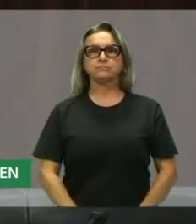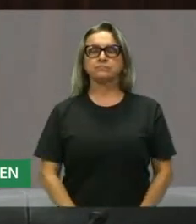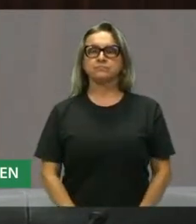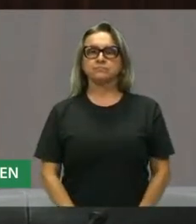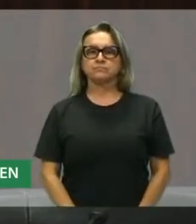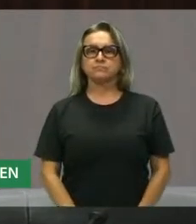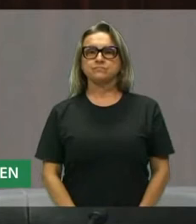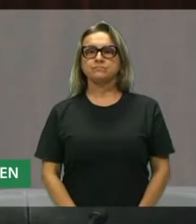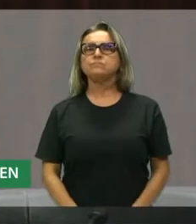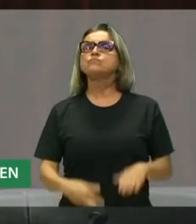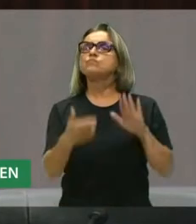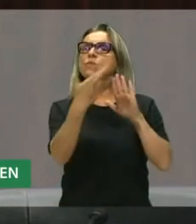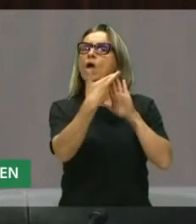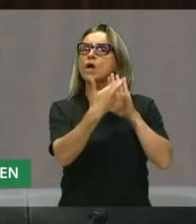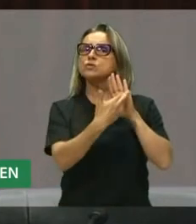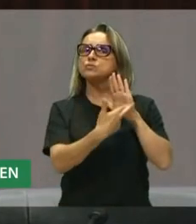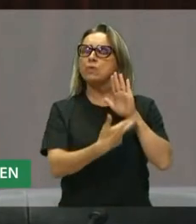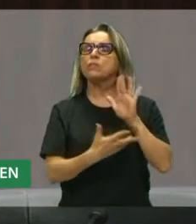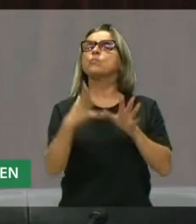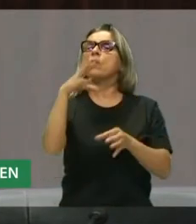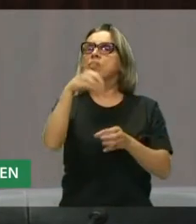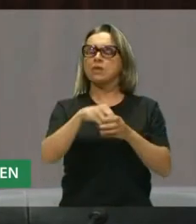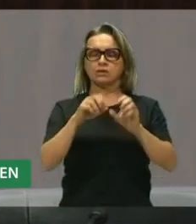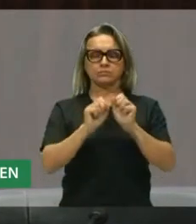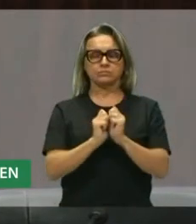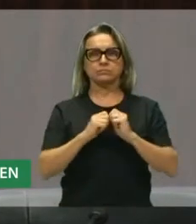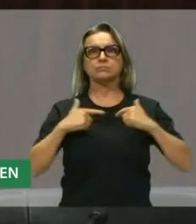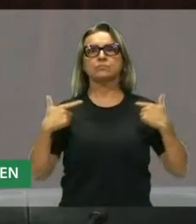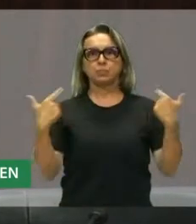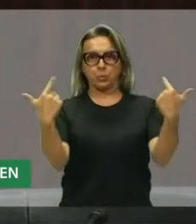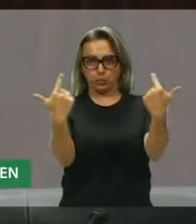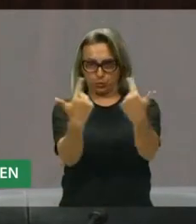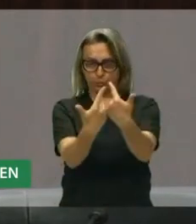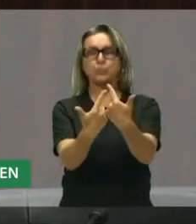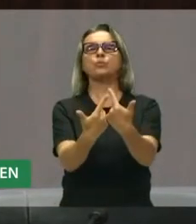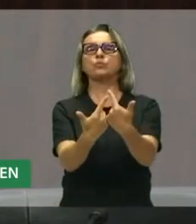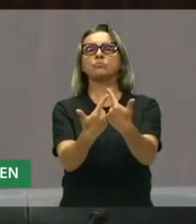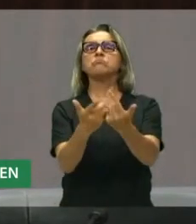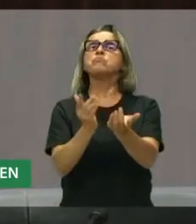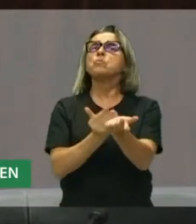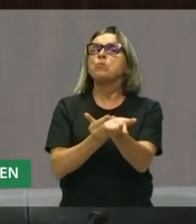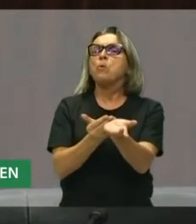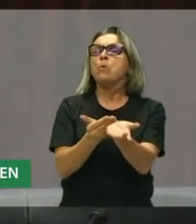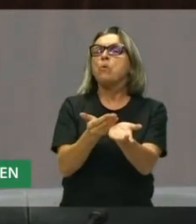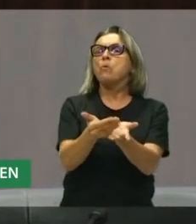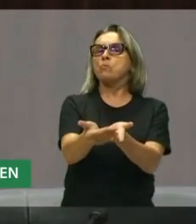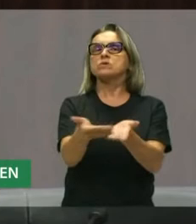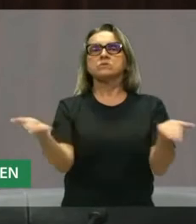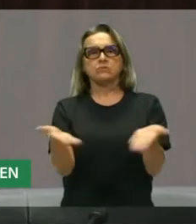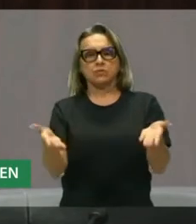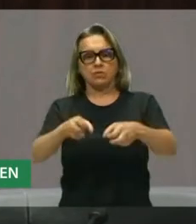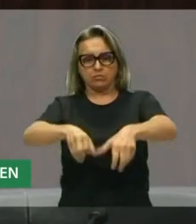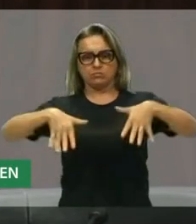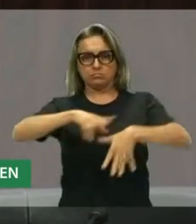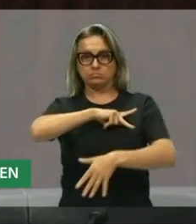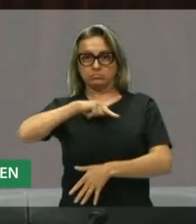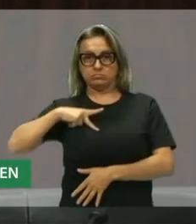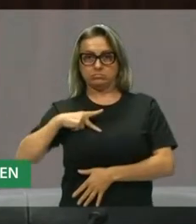Nos termos do regimento interno do Poder Legislativo catarinense, estamos dando início a esta audiência pública, requerida